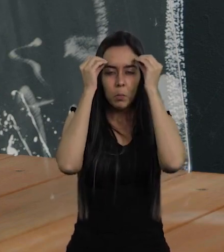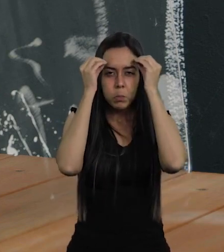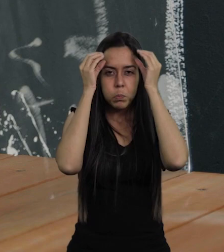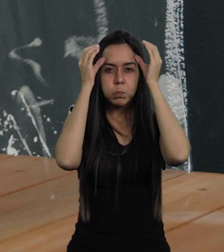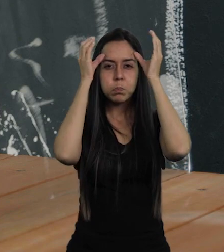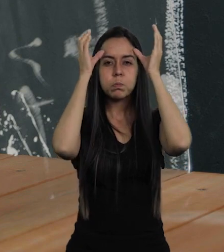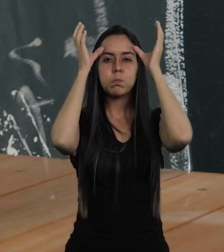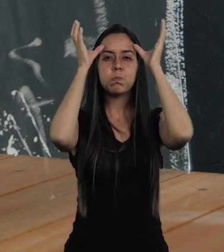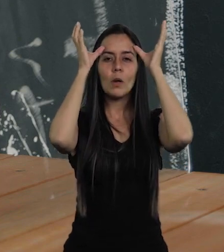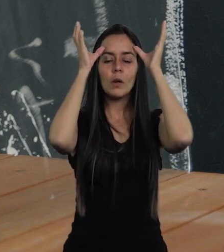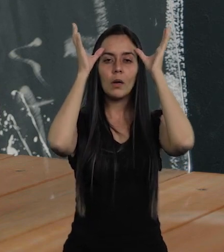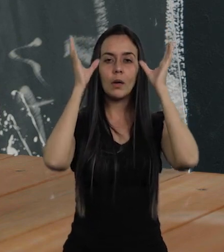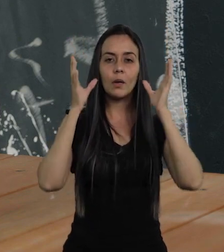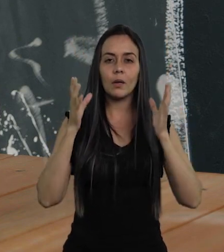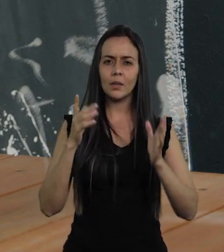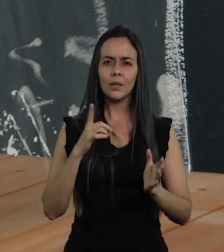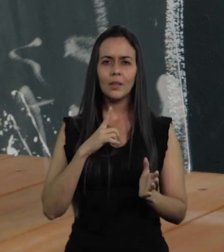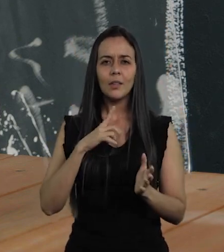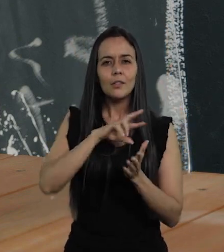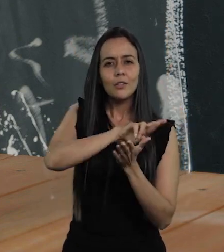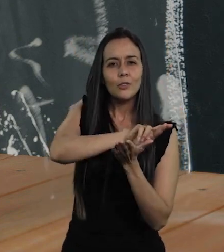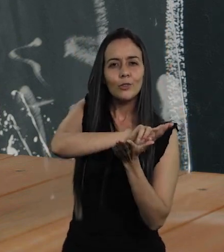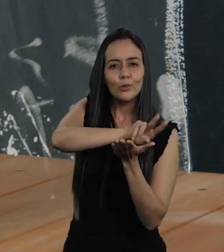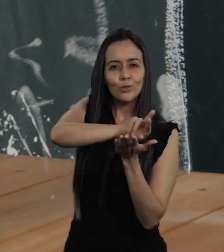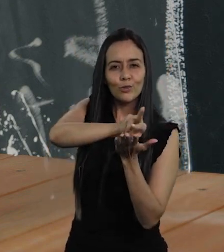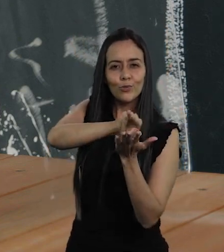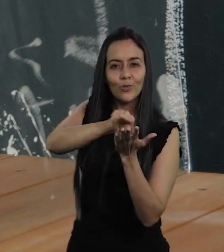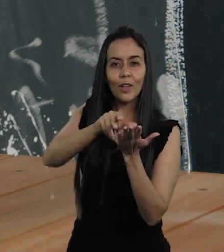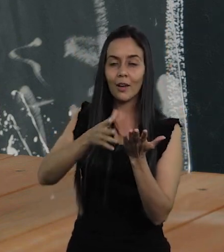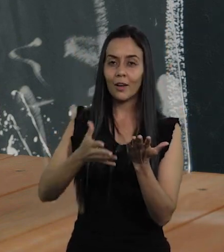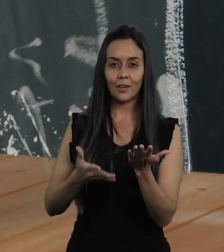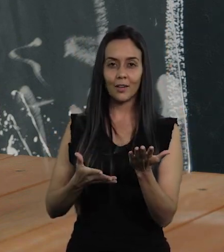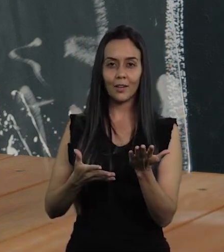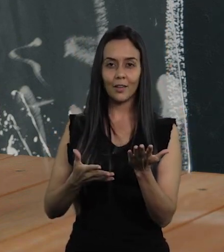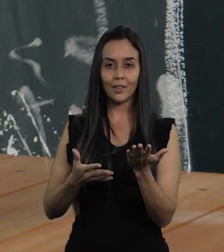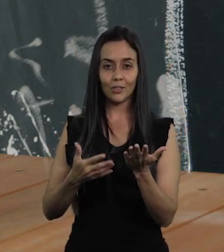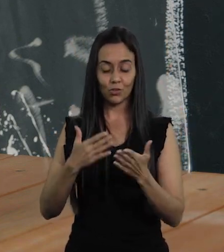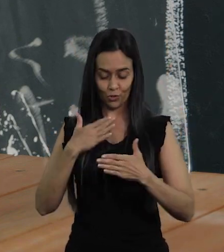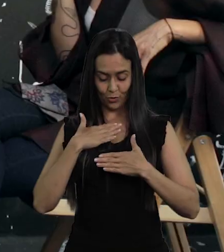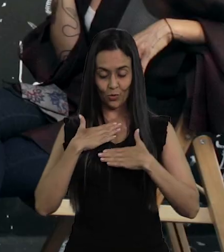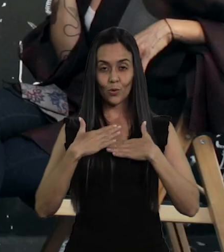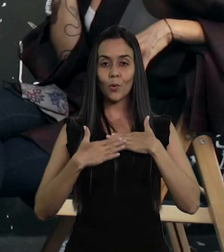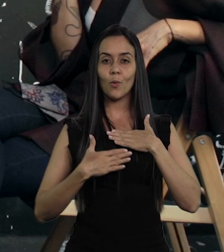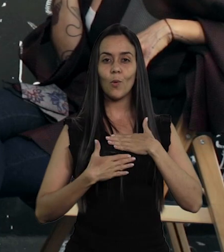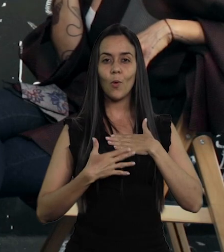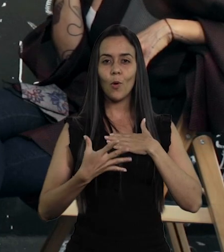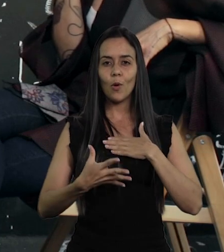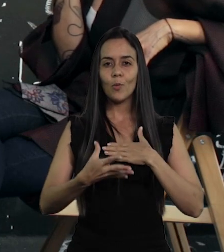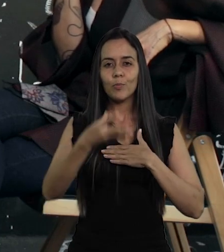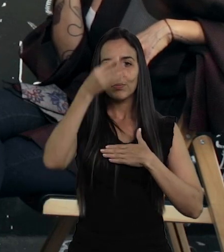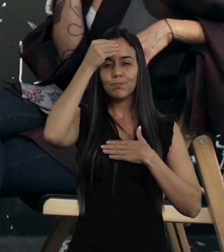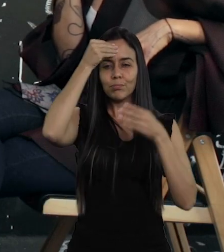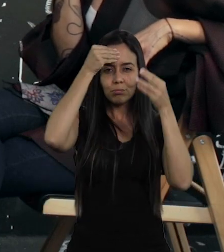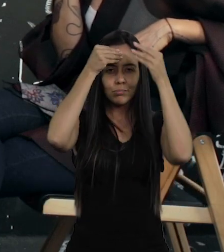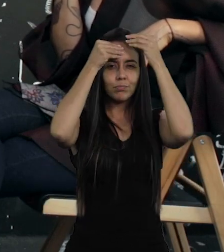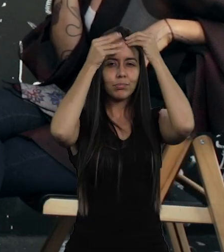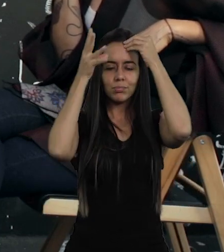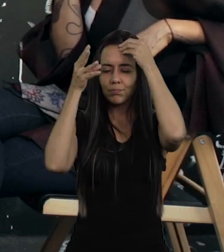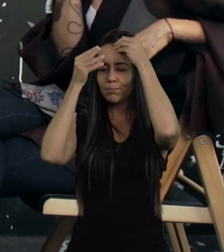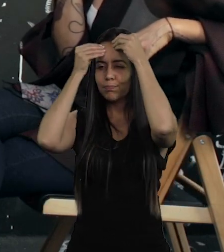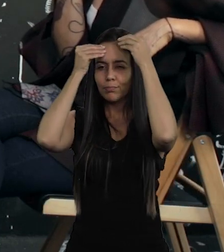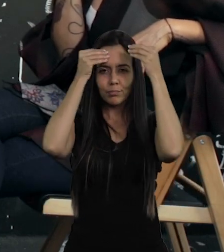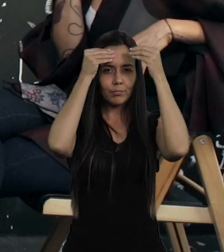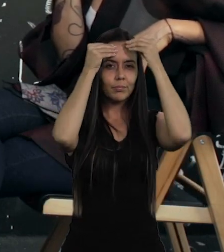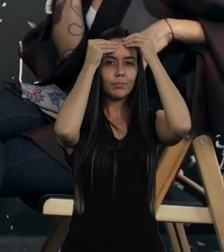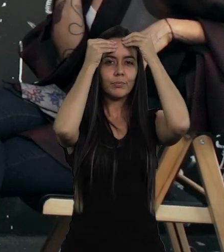o peso, com o volume, com o tato. Né? É o livro como corpo, né? Exatamente. Agora, Cátia, preciso falar uma coisa muito importante para